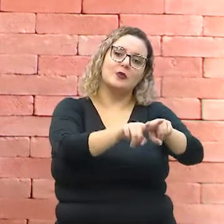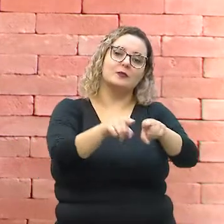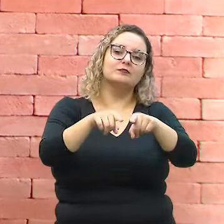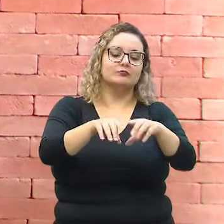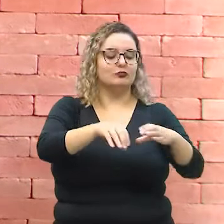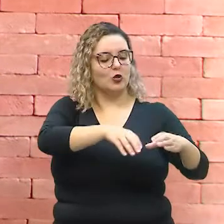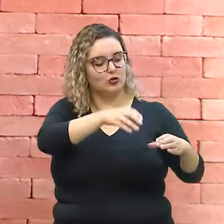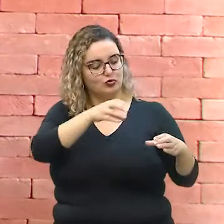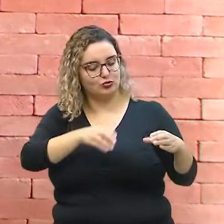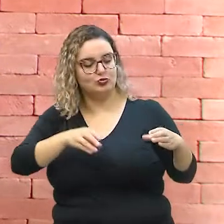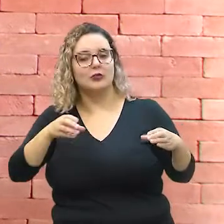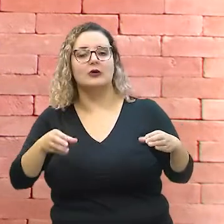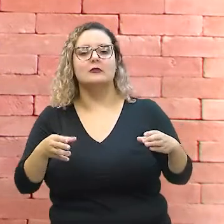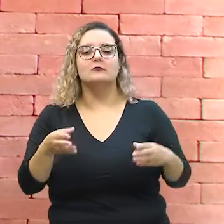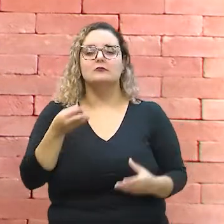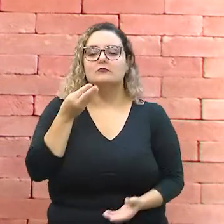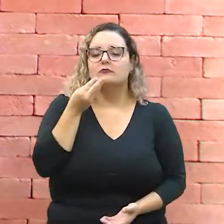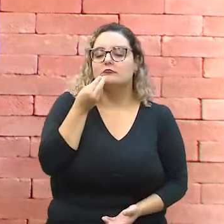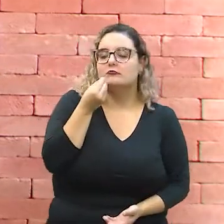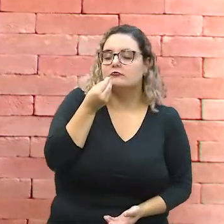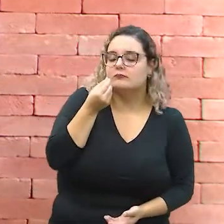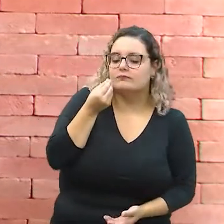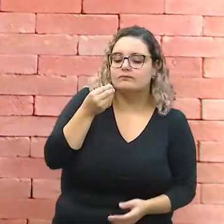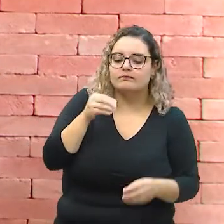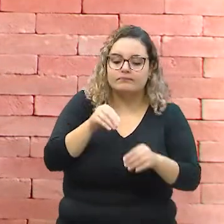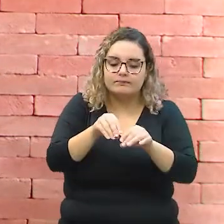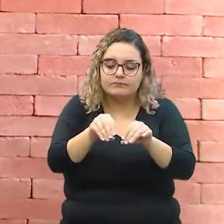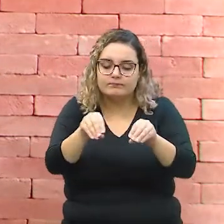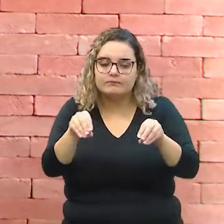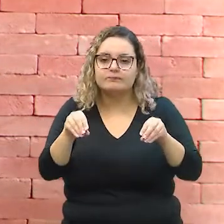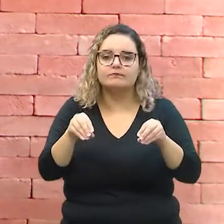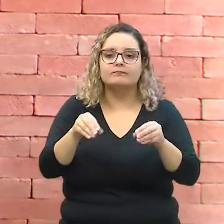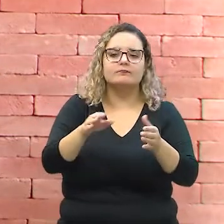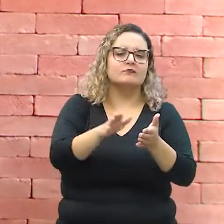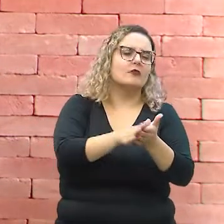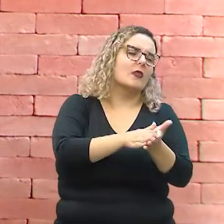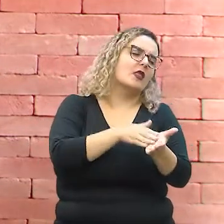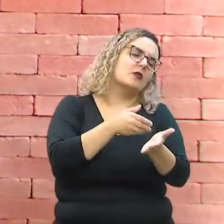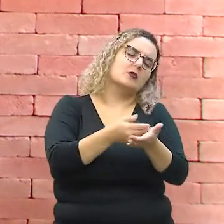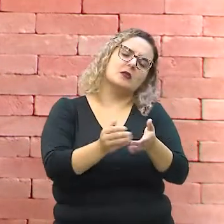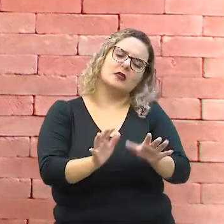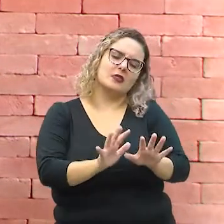abobrinha, né, para sentir o sabor, né, o tempero. A manteiga defumada É